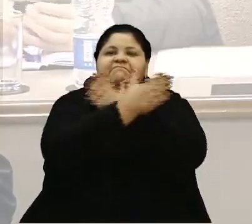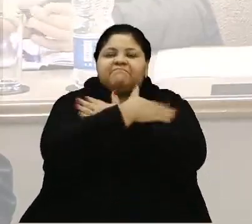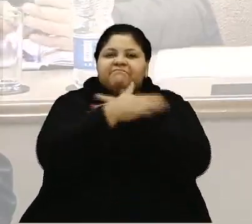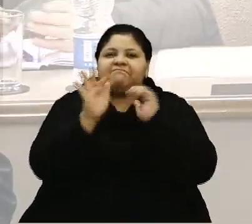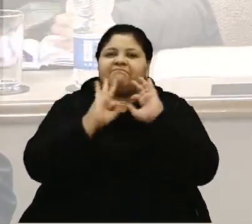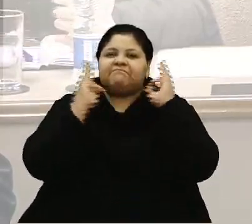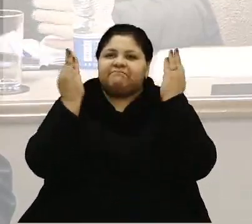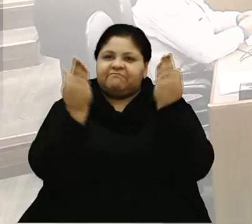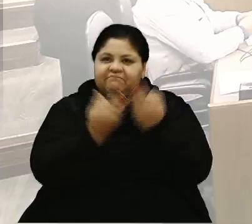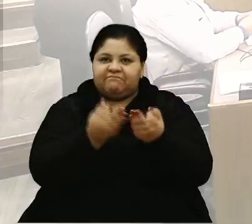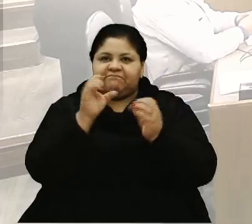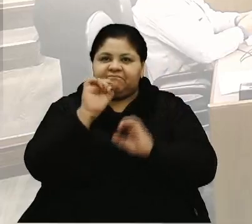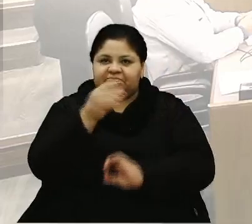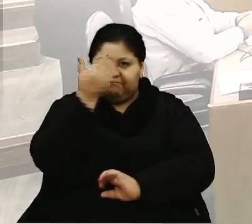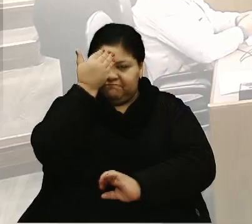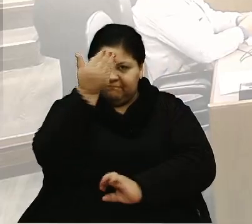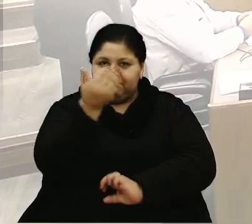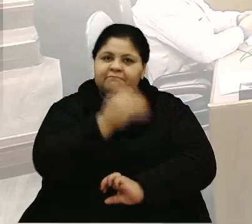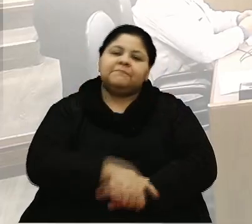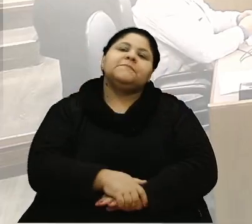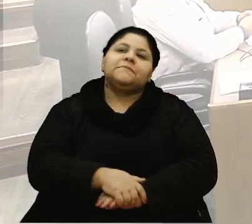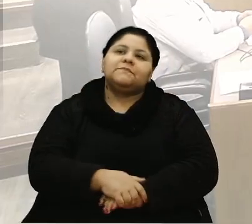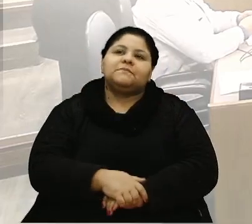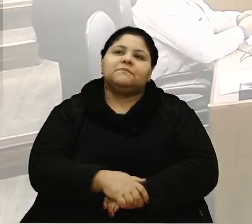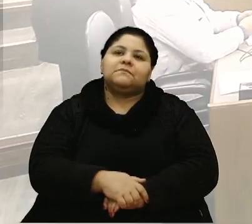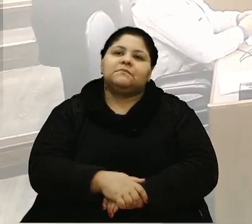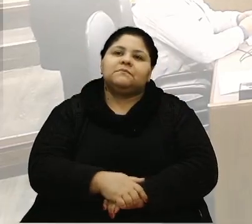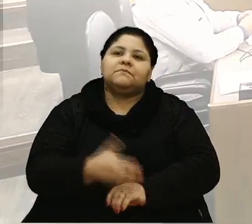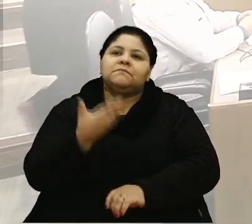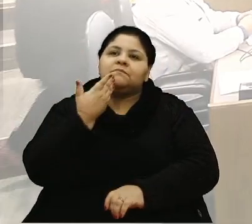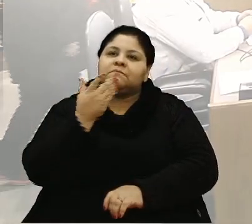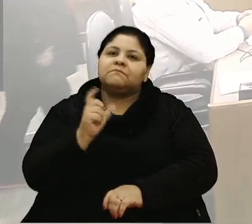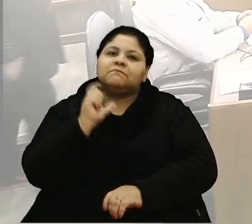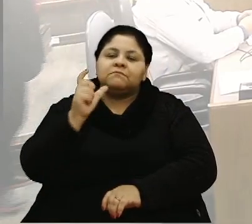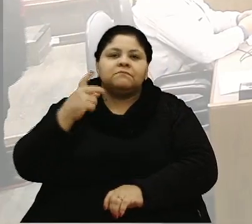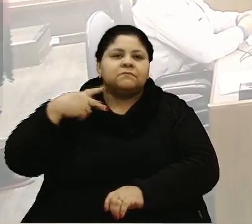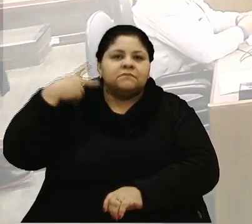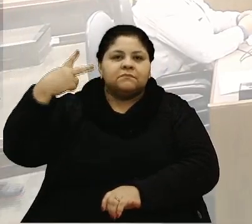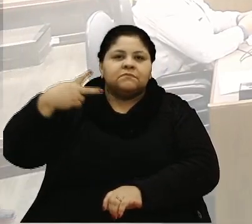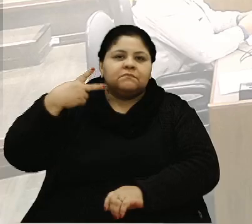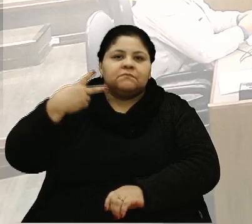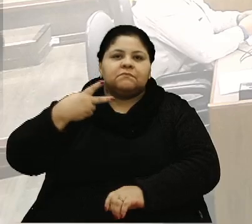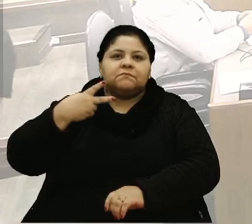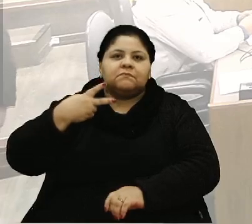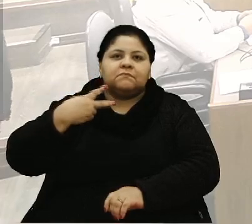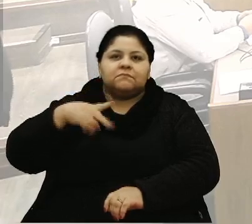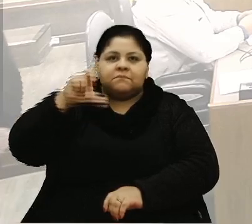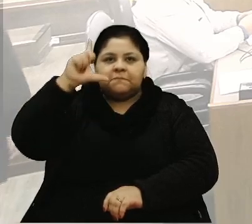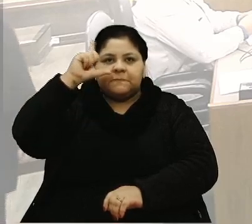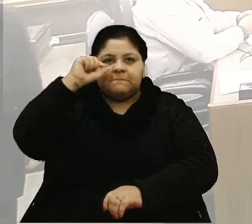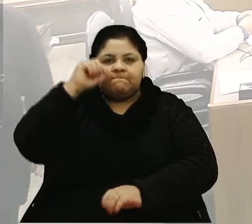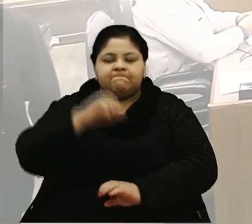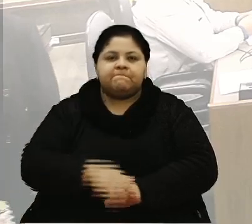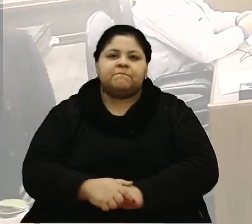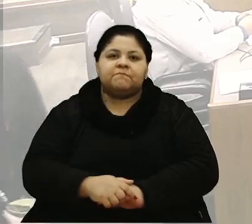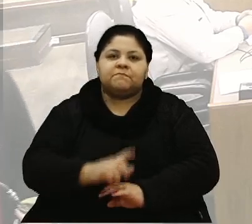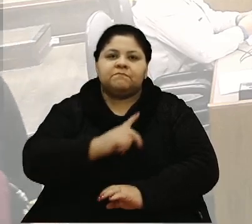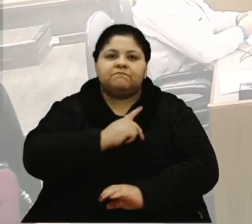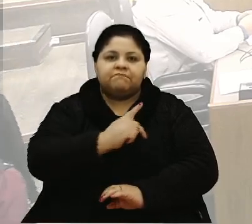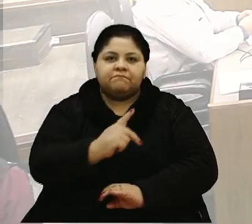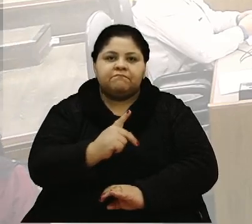família Borne. Era isso, meu muito obrigado. Peço a palavra, presidente. Com a palavra, vereador Scalco. Senhora presidente,